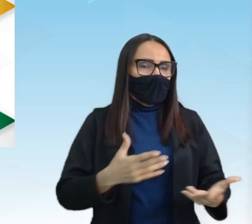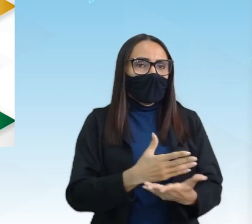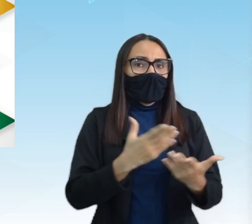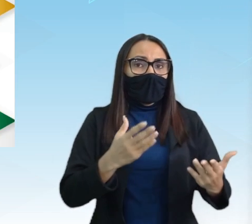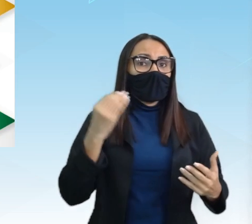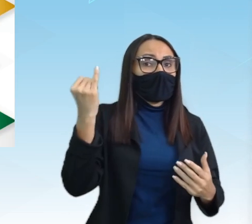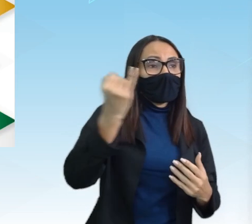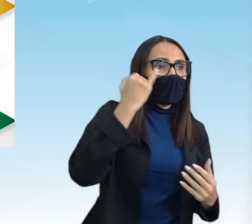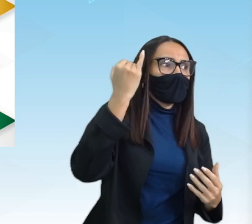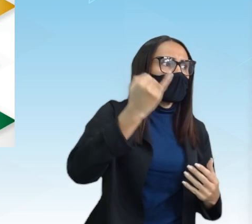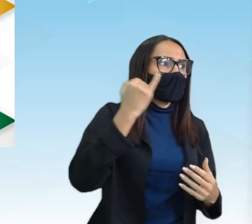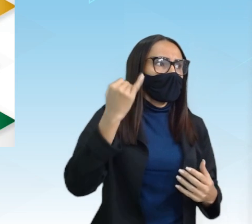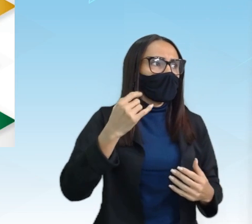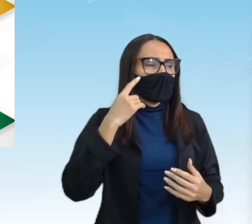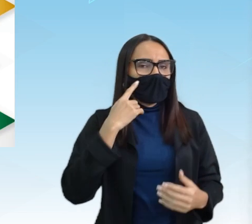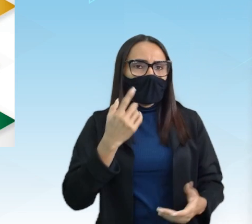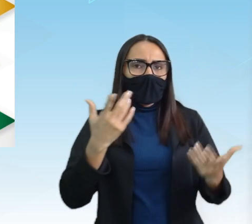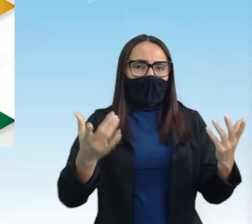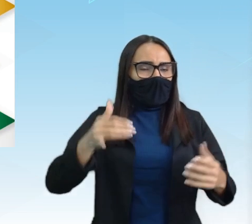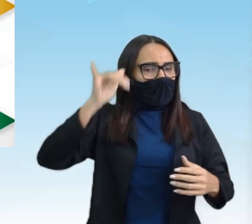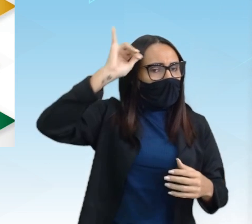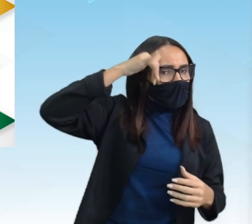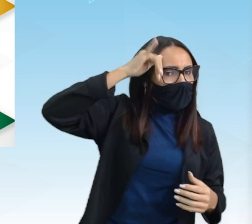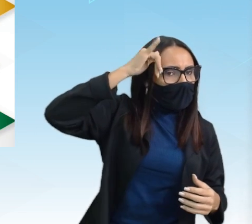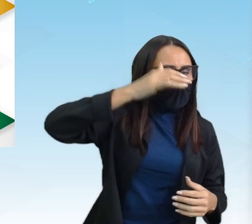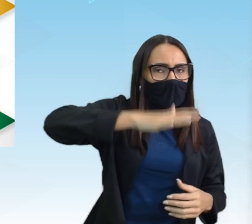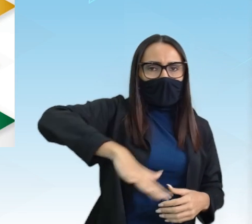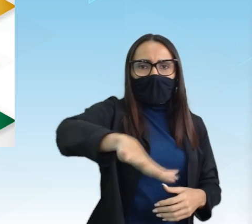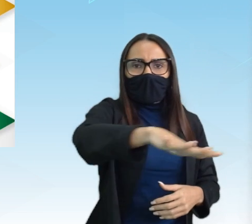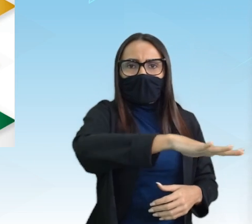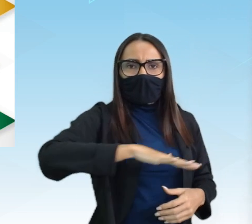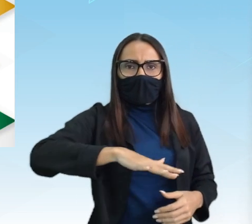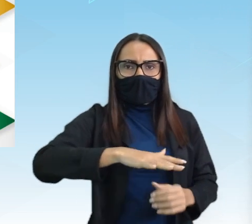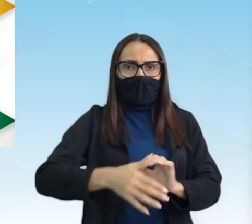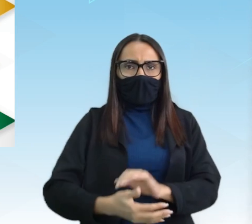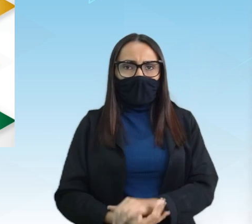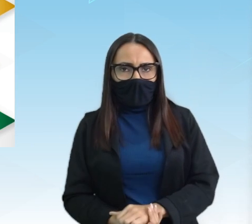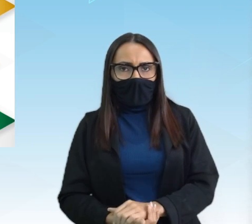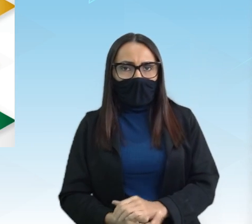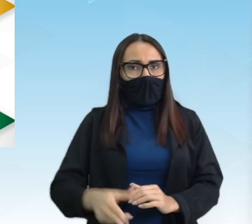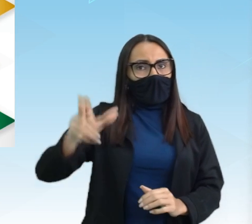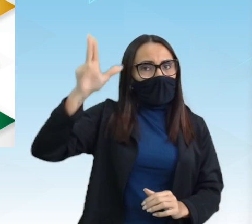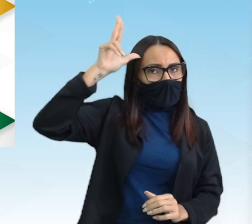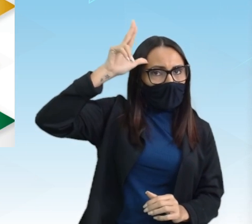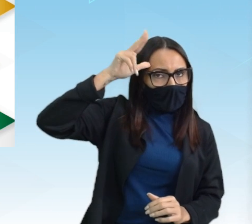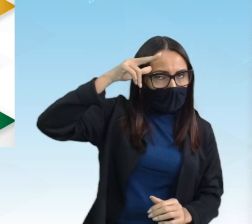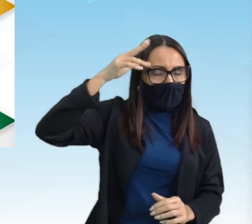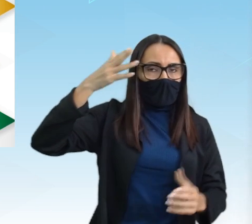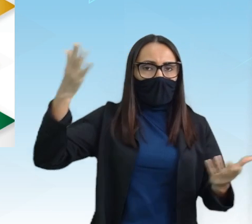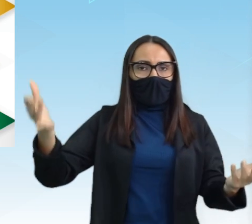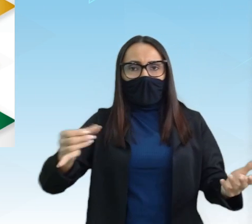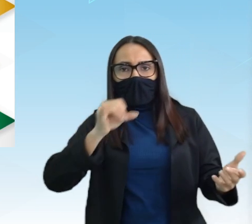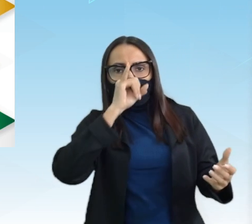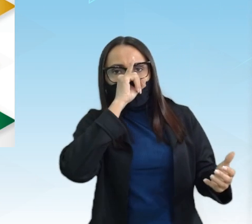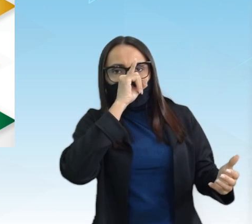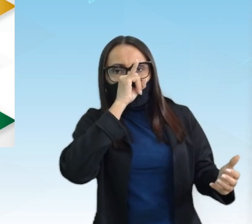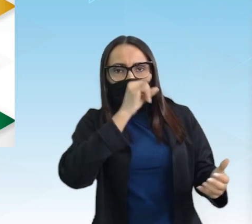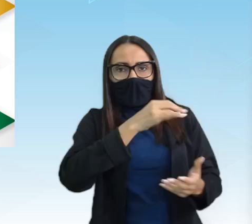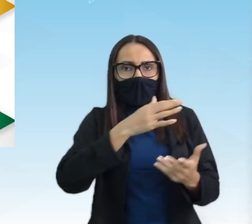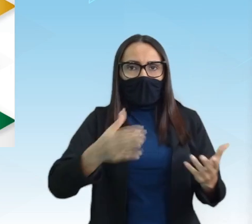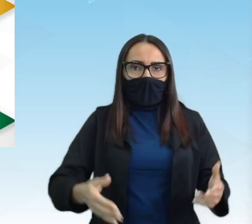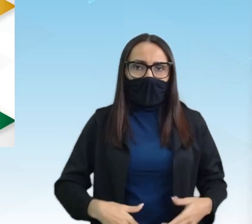tá ligada aonde? Criação de gado. Quem são? Os bovinos, os equinos, os suínos,